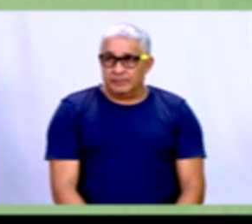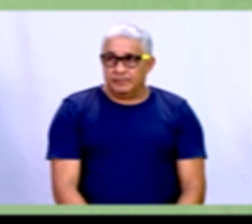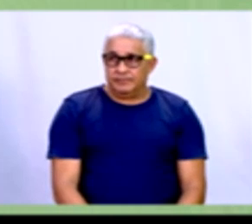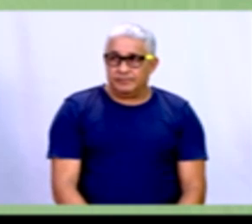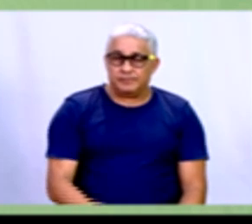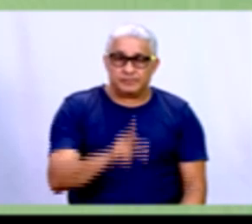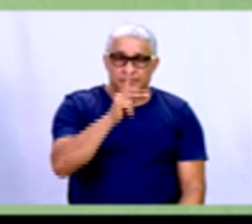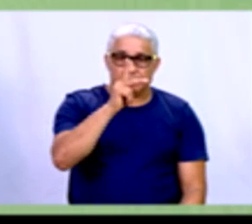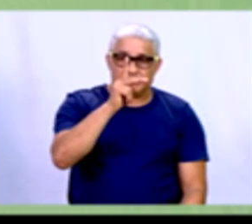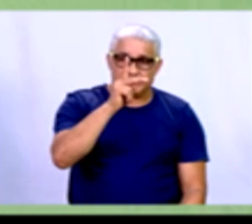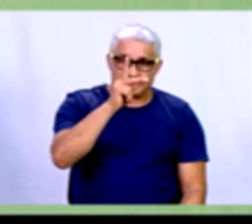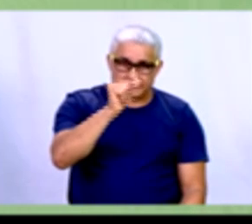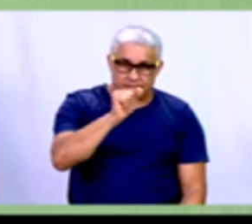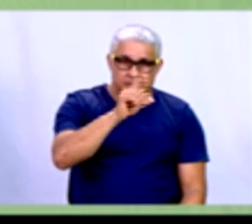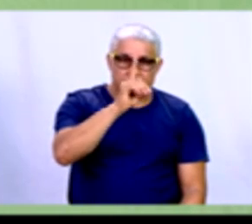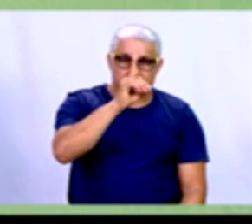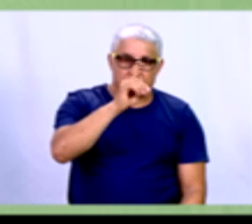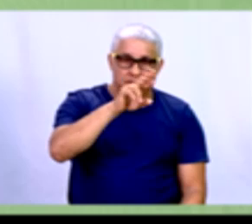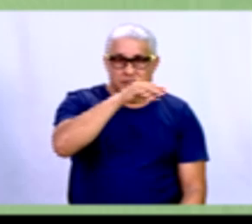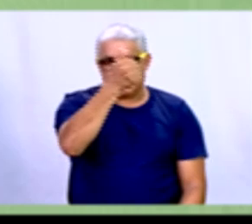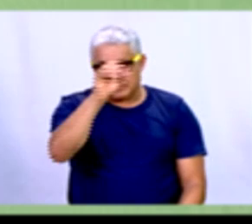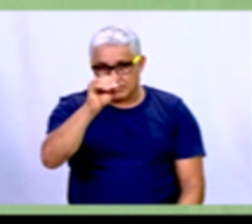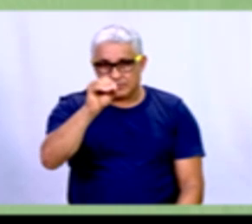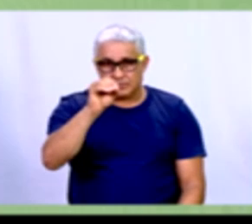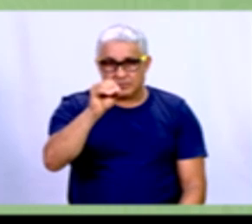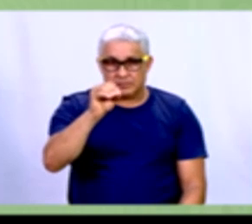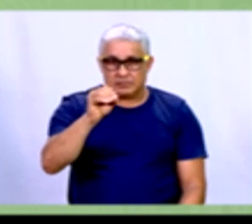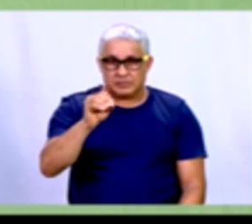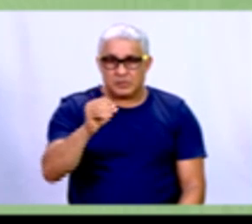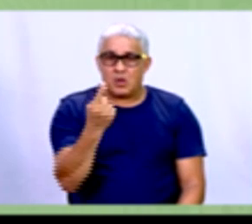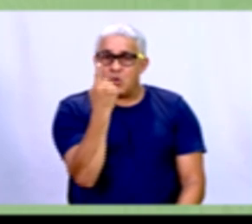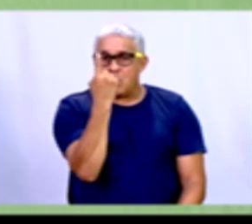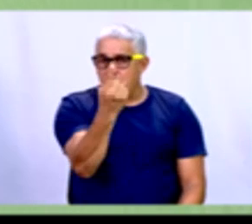com relação à padronização